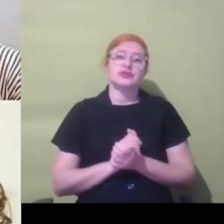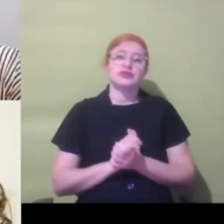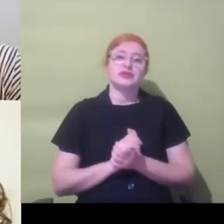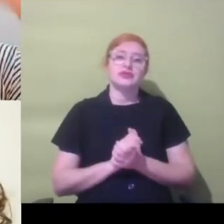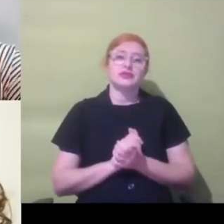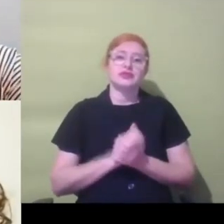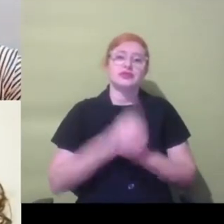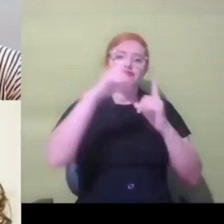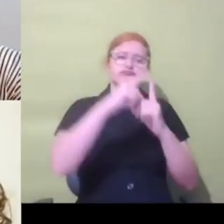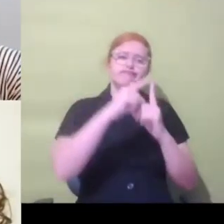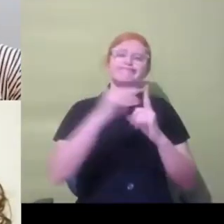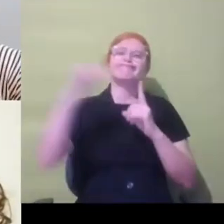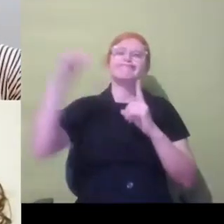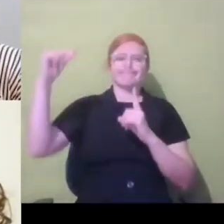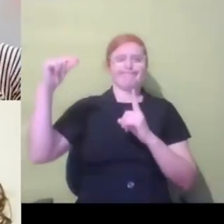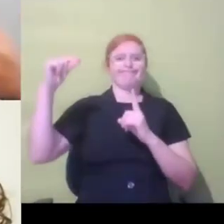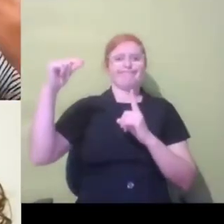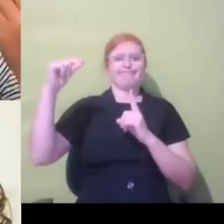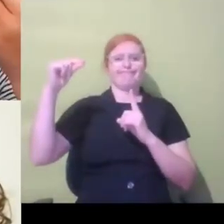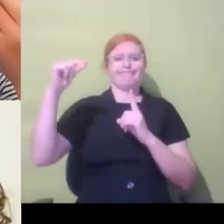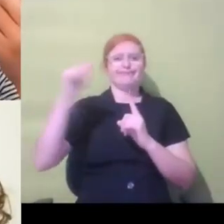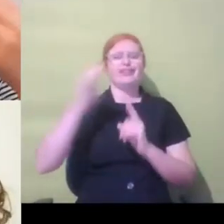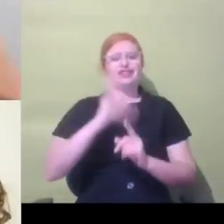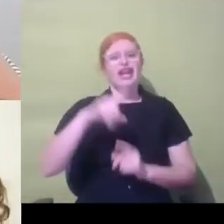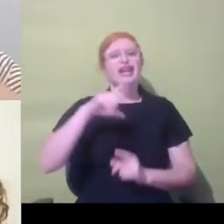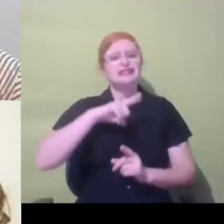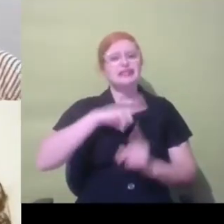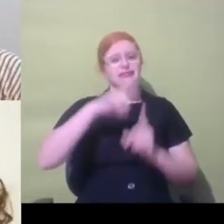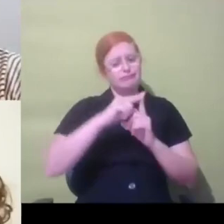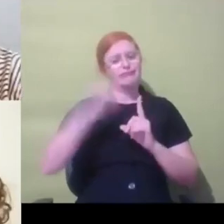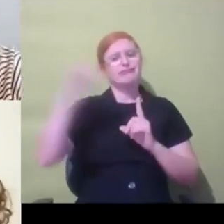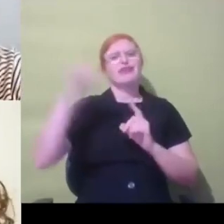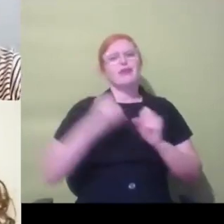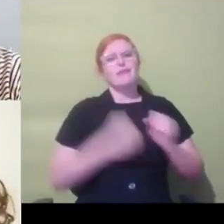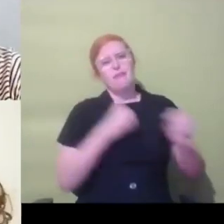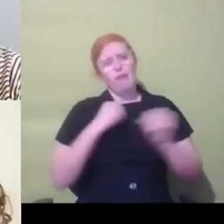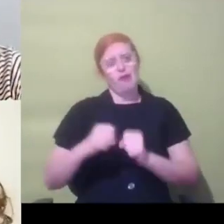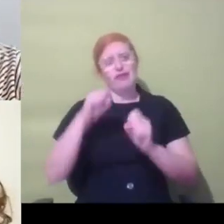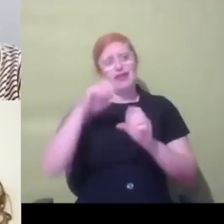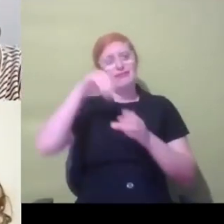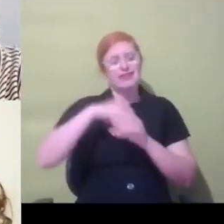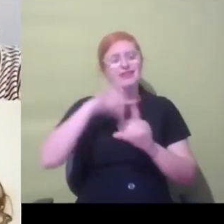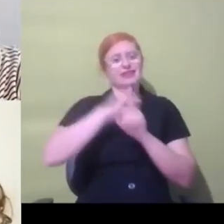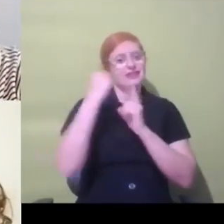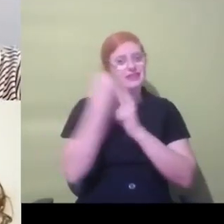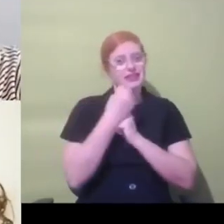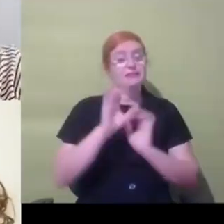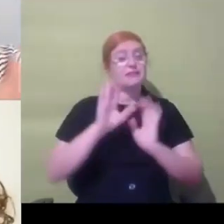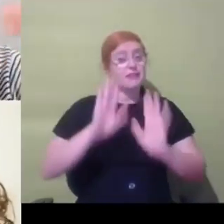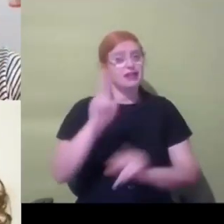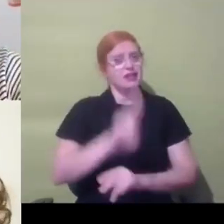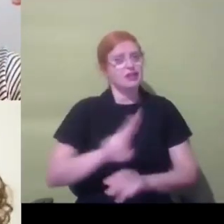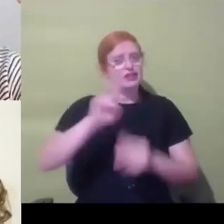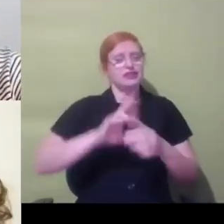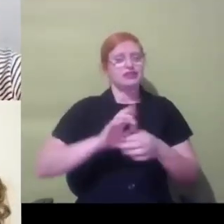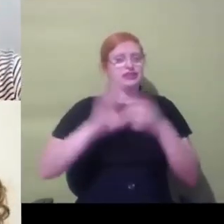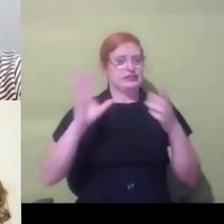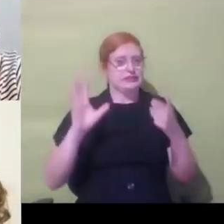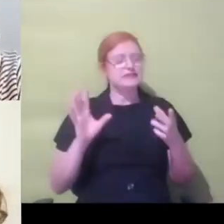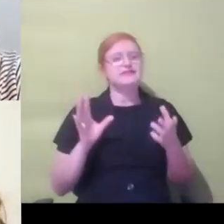destacando pessoas que já estão em lugares de privilégio e de poder na sociedade, né? Enquanto a Universidade Livre não se